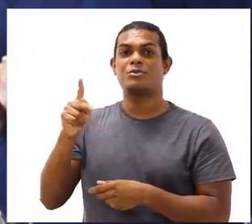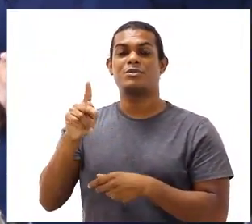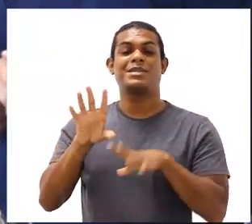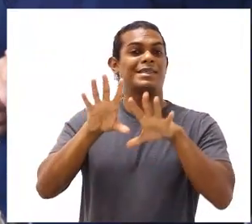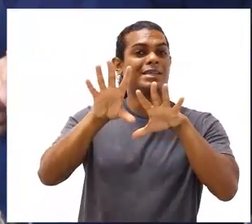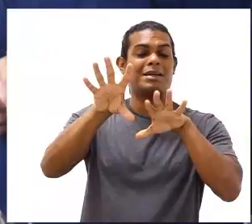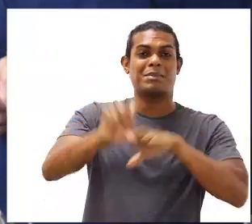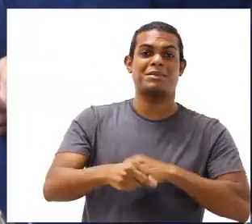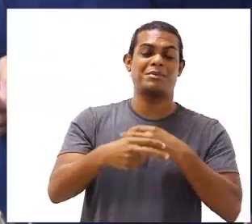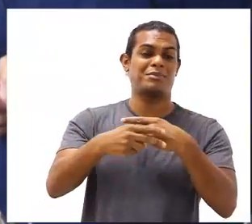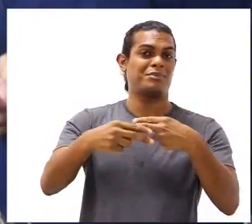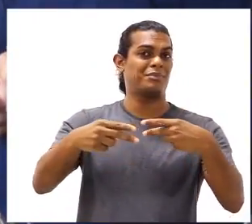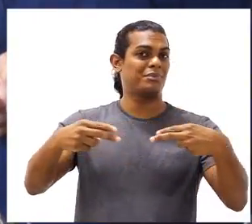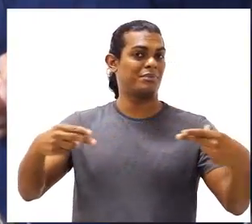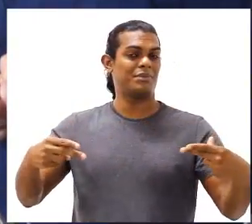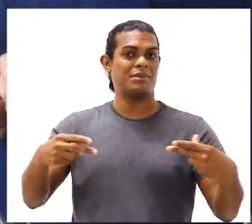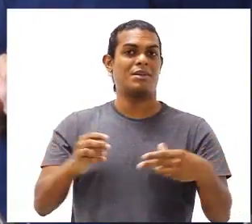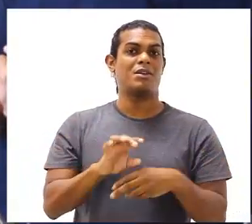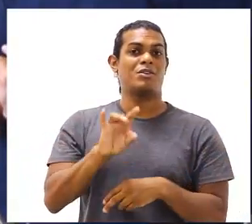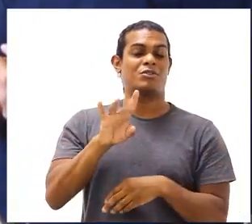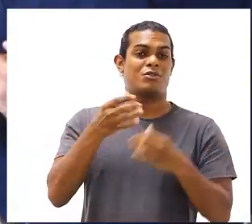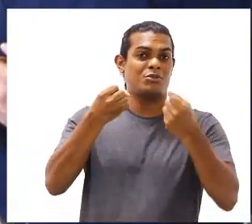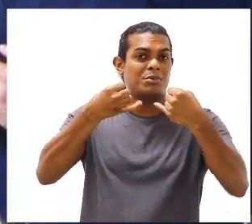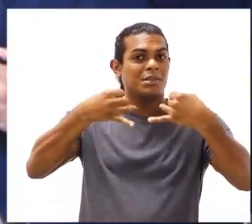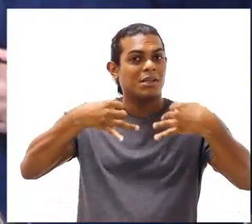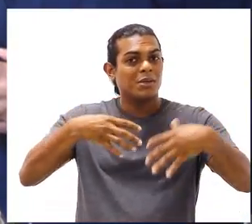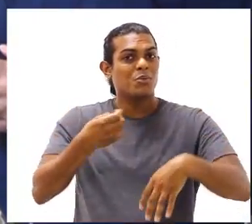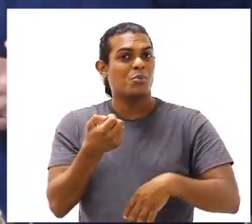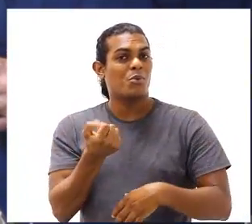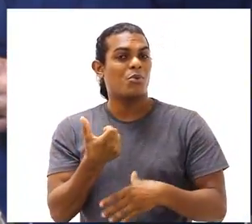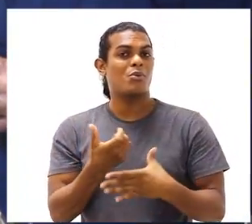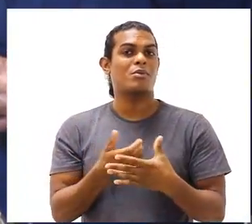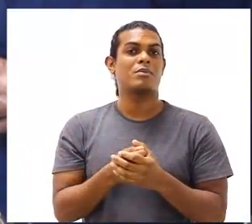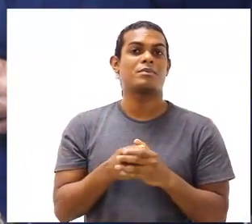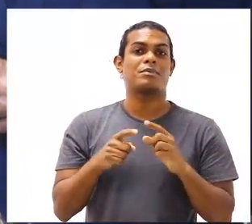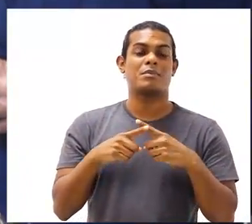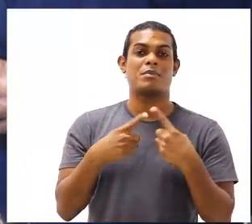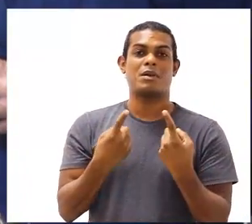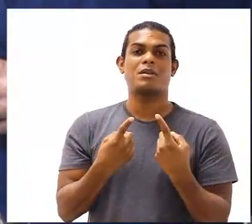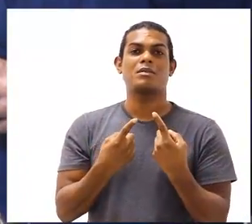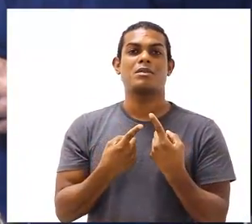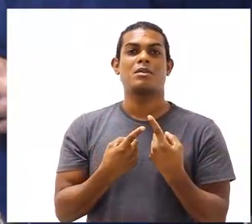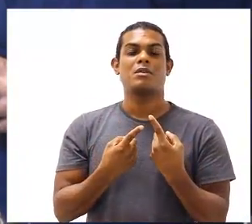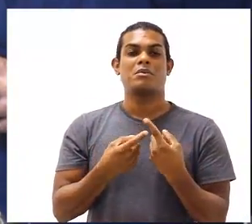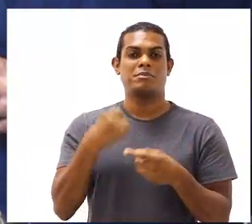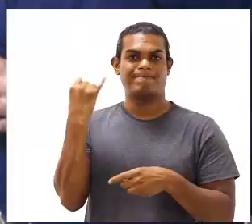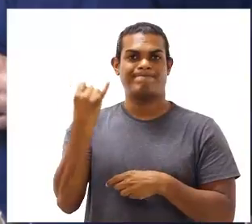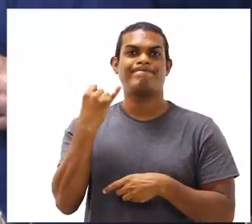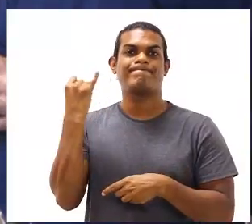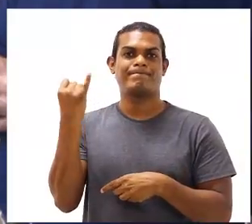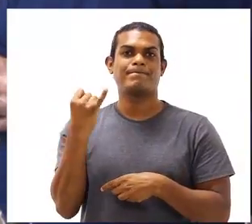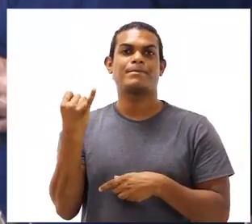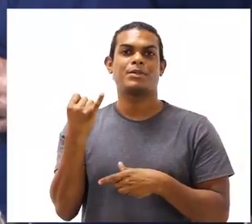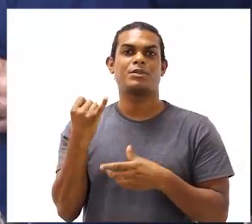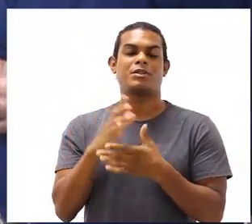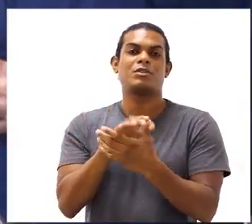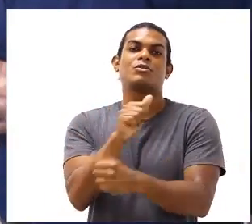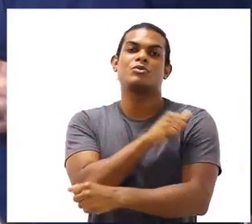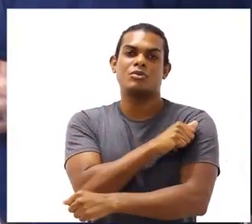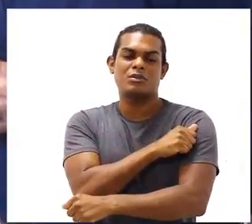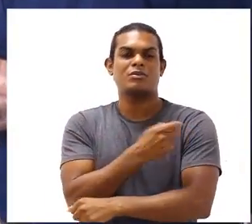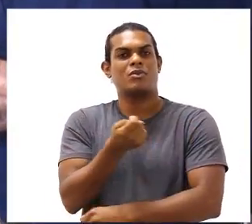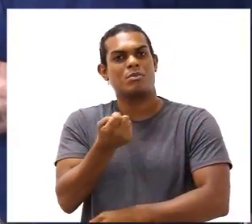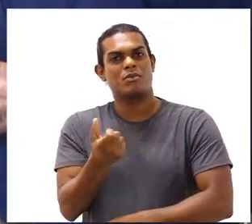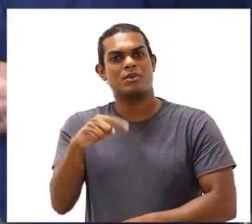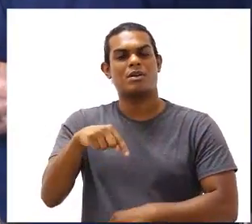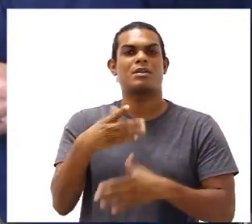só dei uma parte do currículo dele aqui na apresentação, mas assim, foi muito rico para a gente, com certeza os alunos vão aproveitar essa